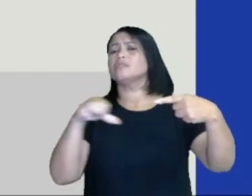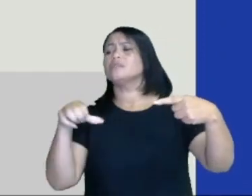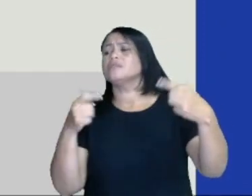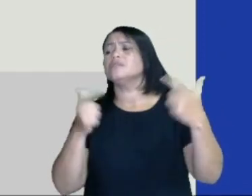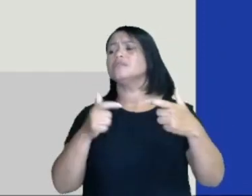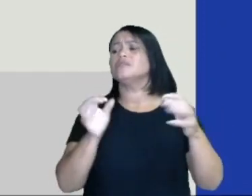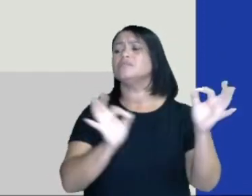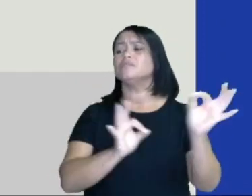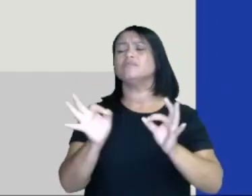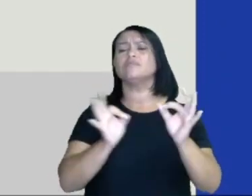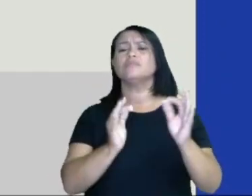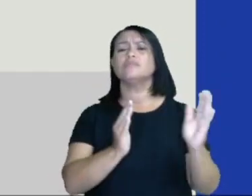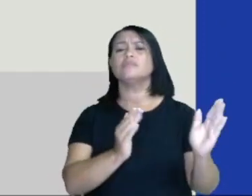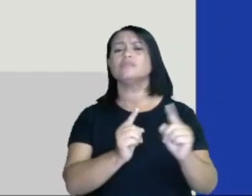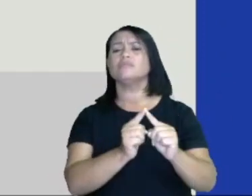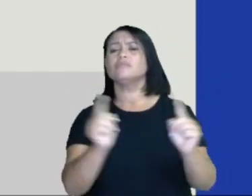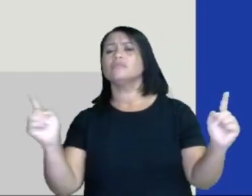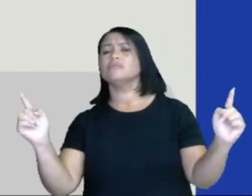ficar?